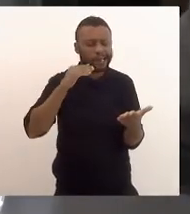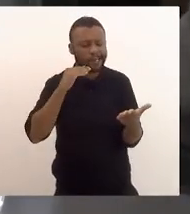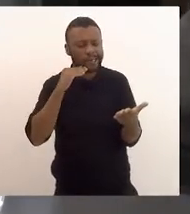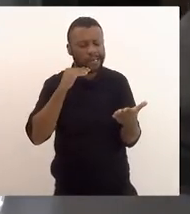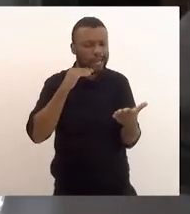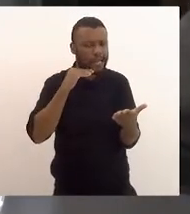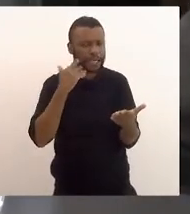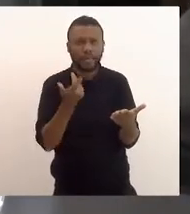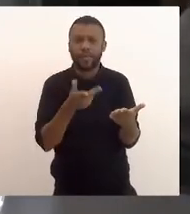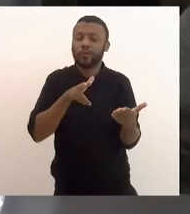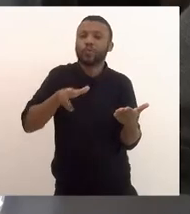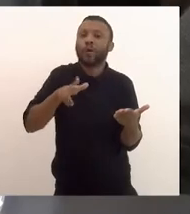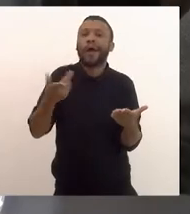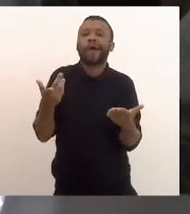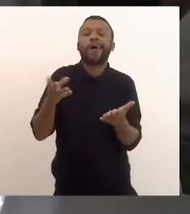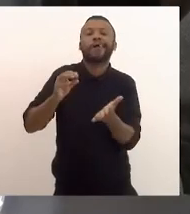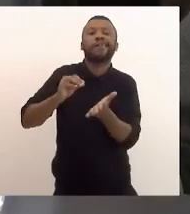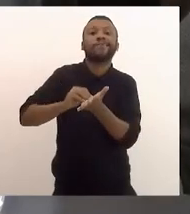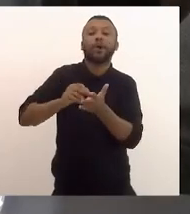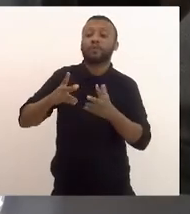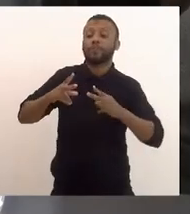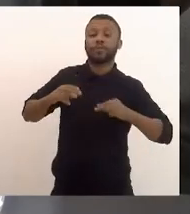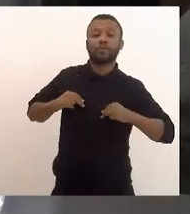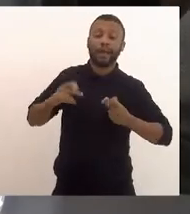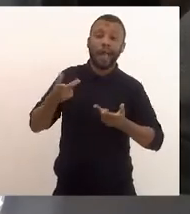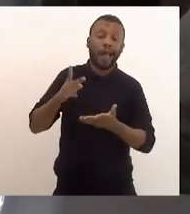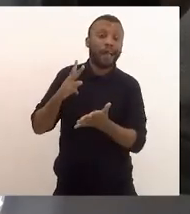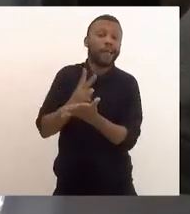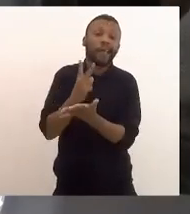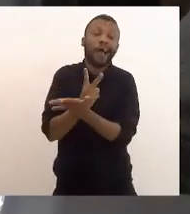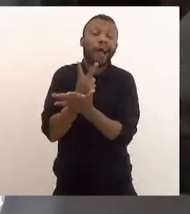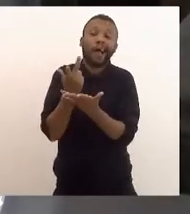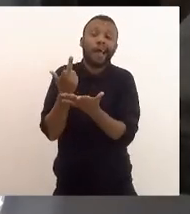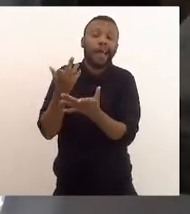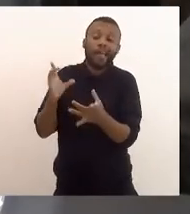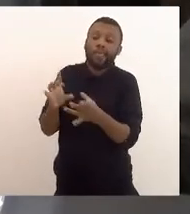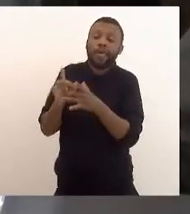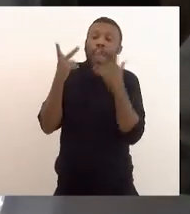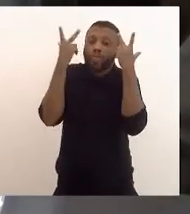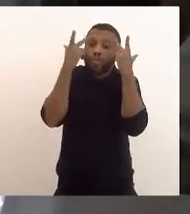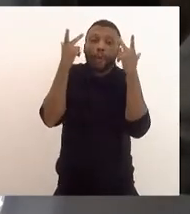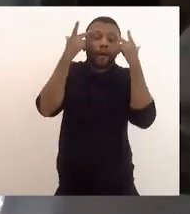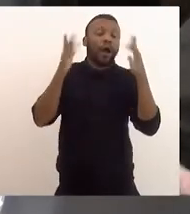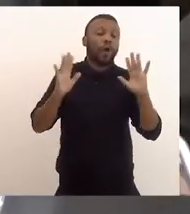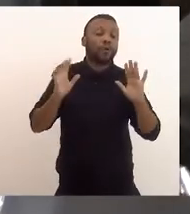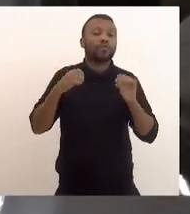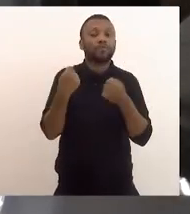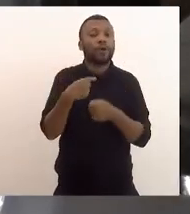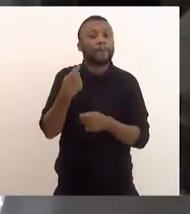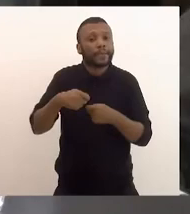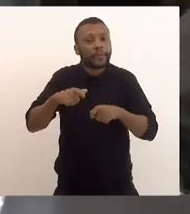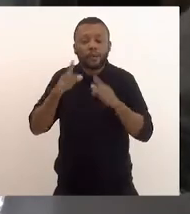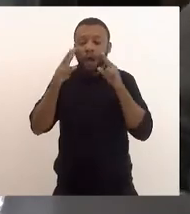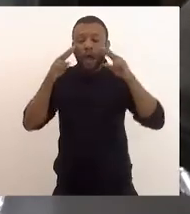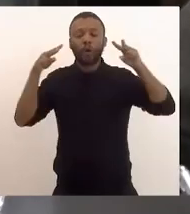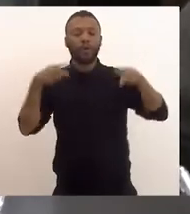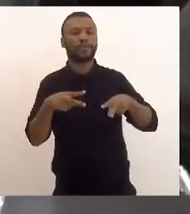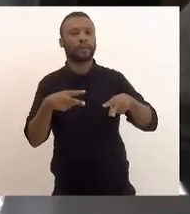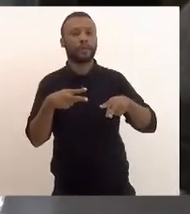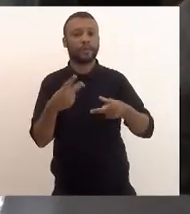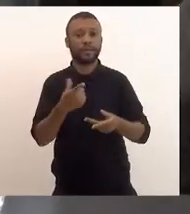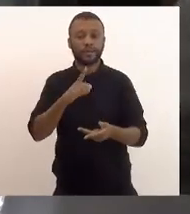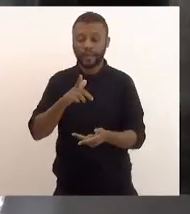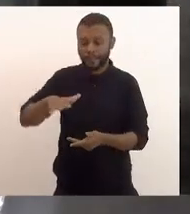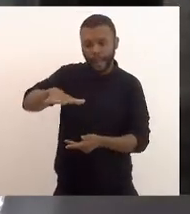é um demérito tão somente existe tuições Errar faz parte e precisamos resistituir esse erro então tá no